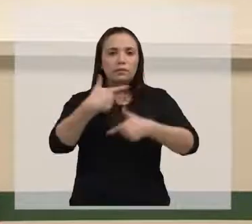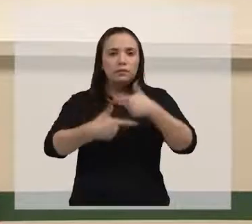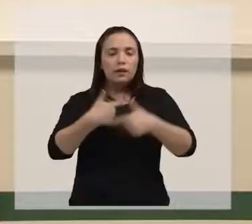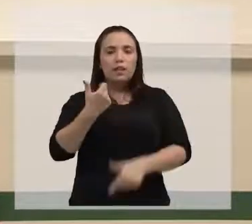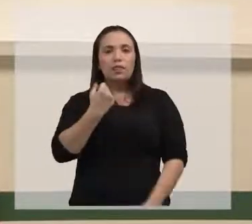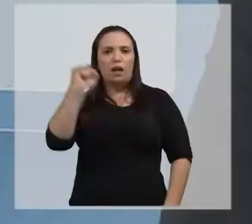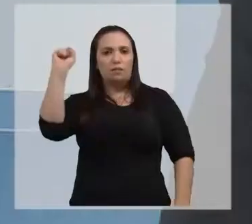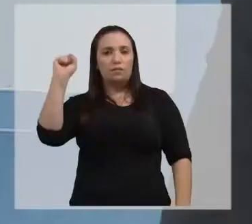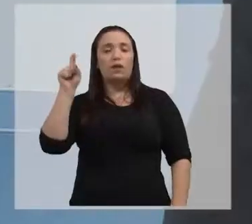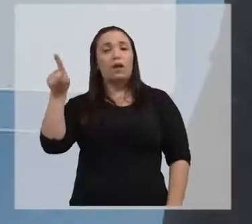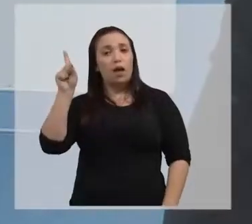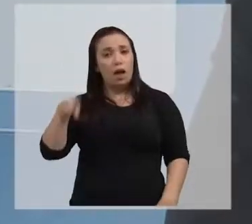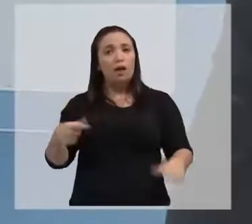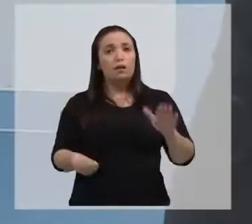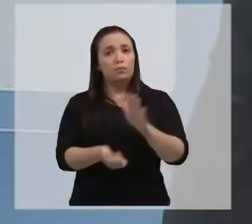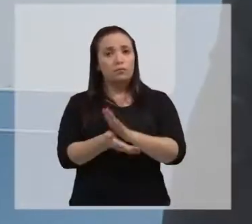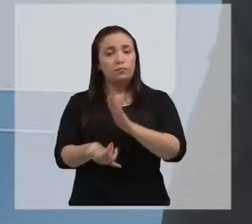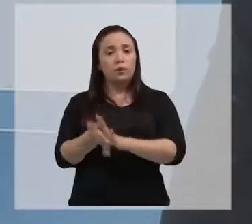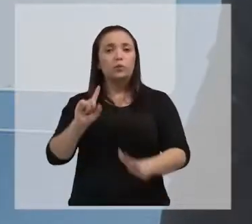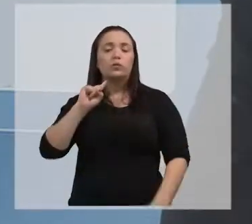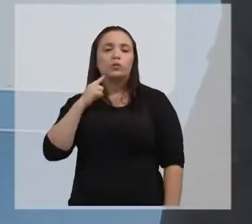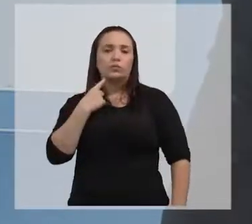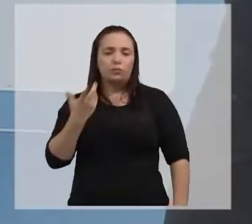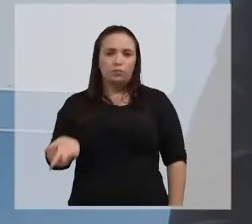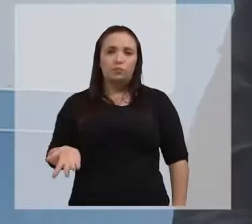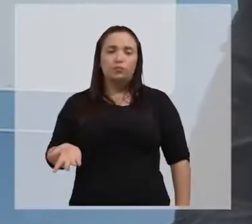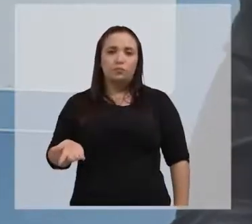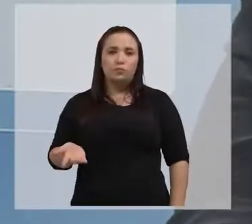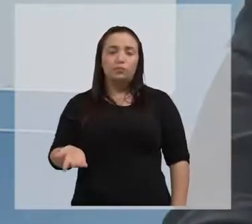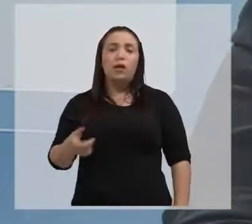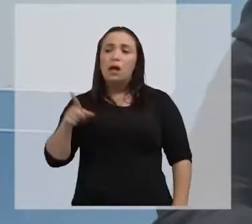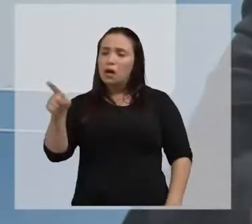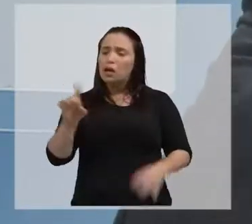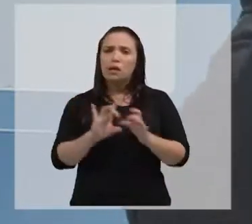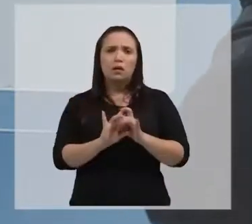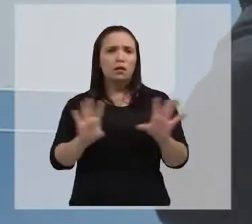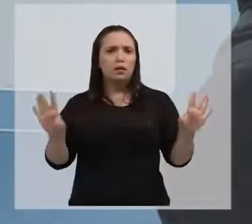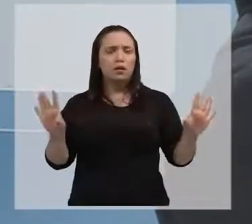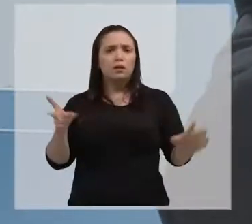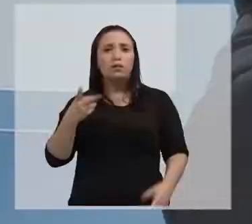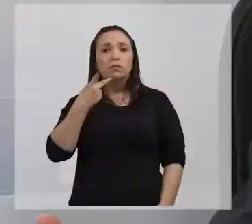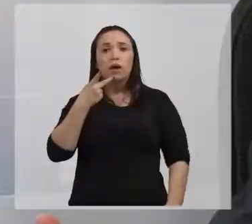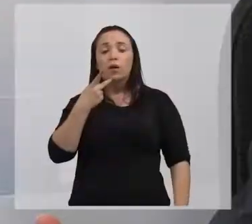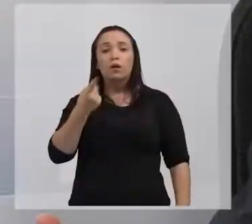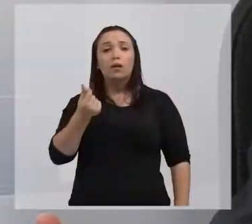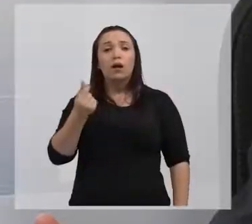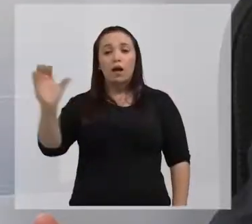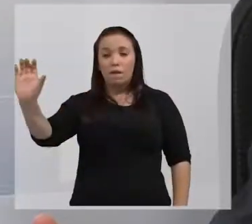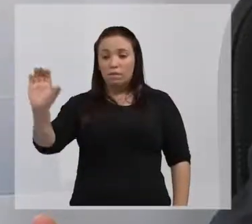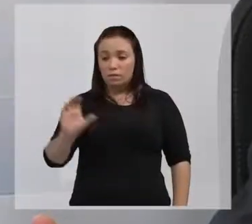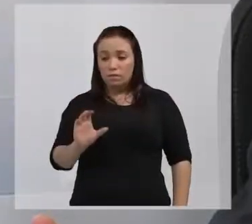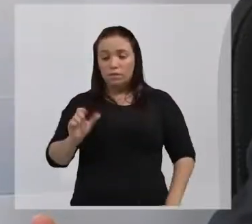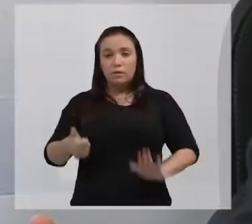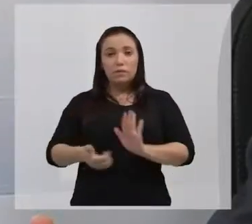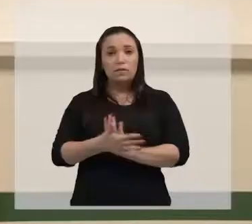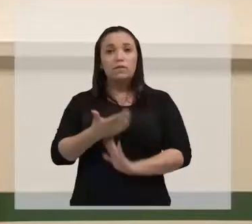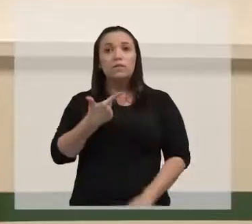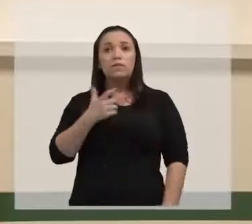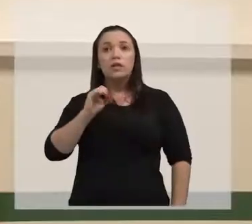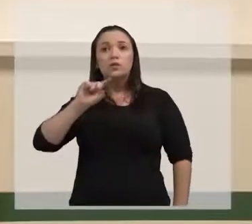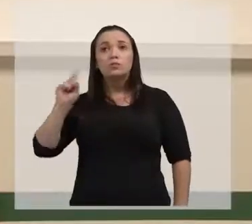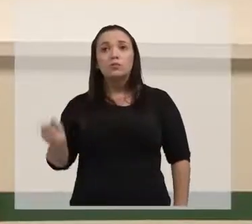criminosos e roubaram esse país, né? Ele abertamente fala que recebeu 20 milhões no ano passado. Pronto, ele é um